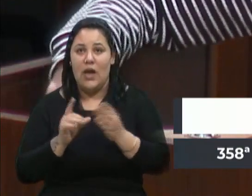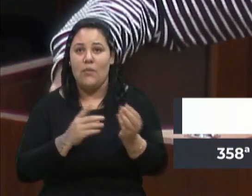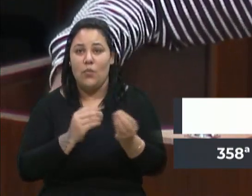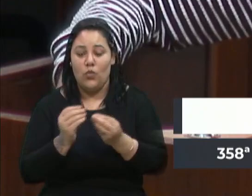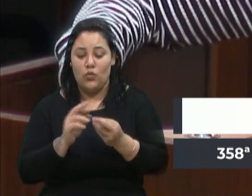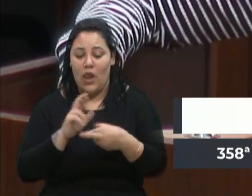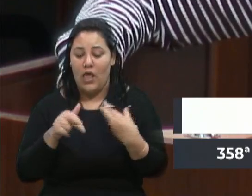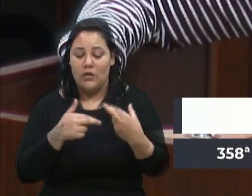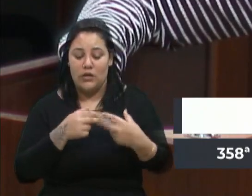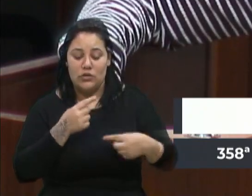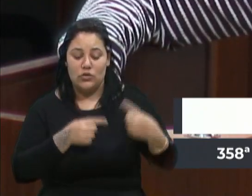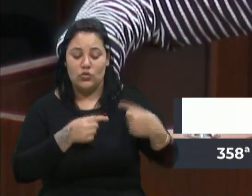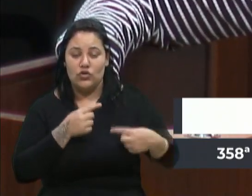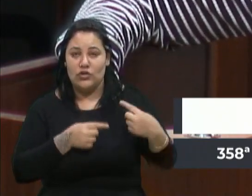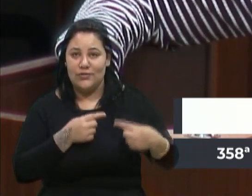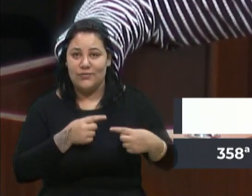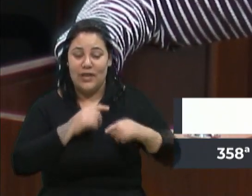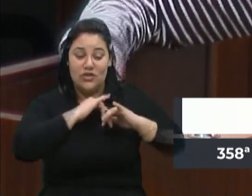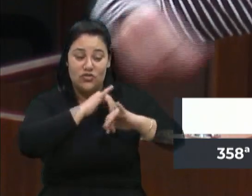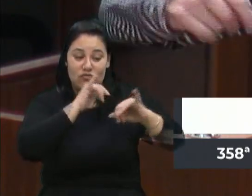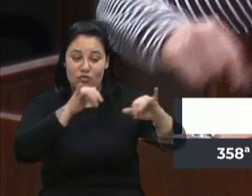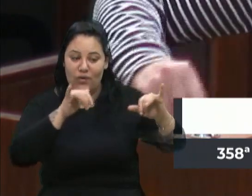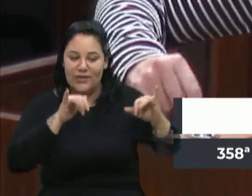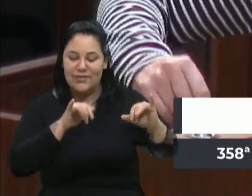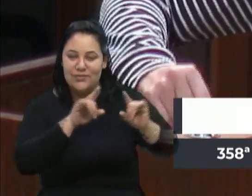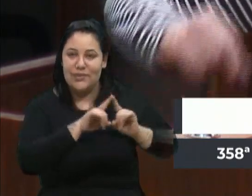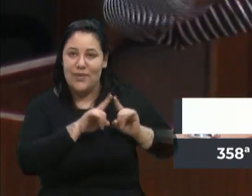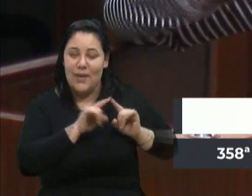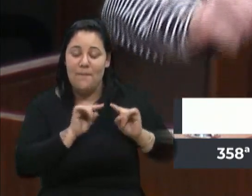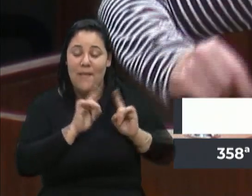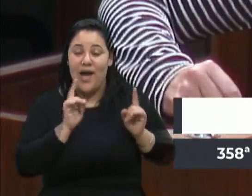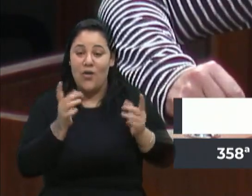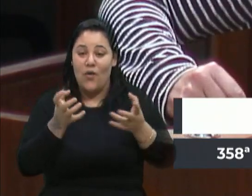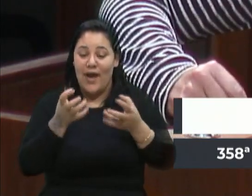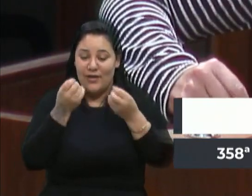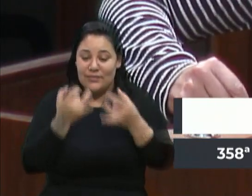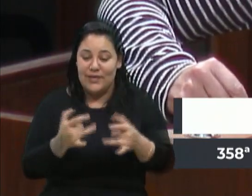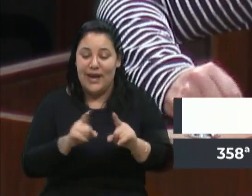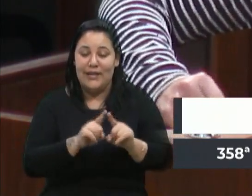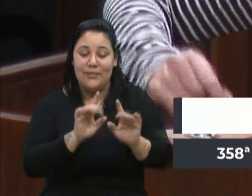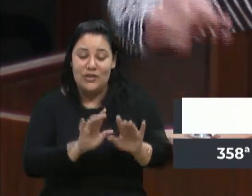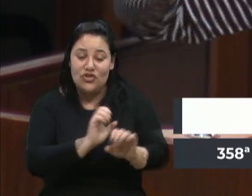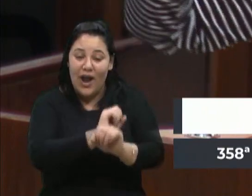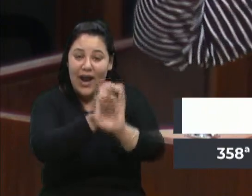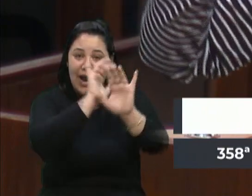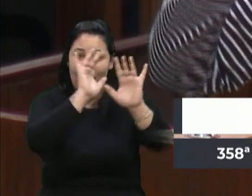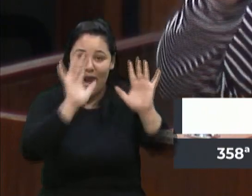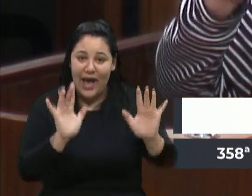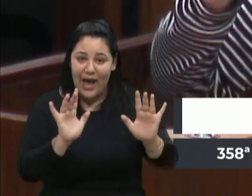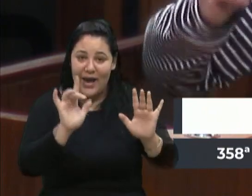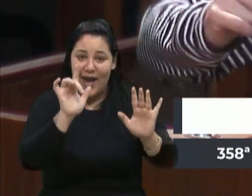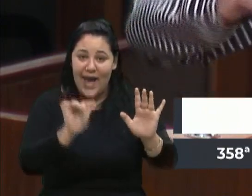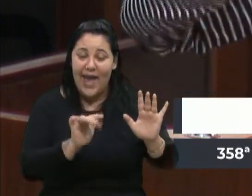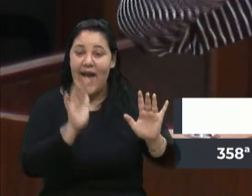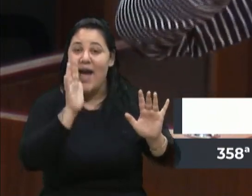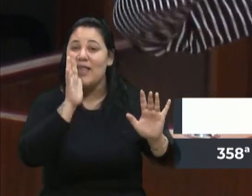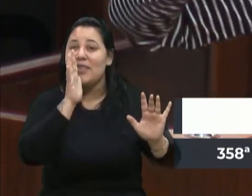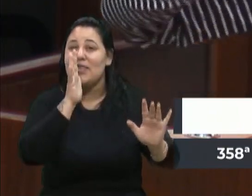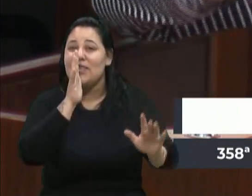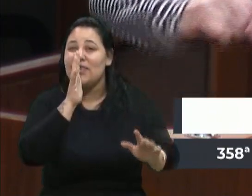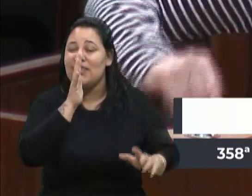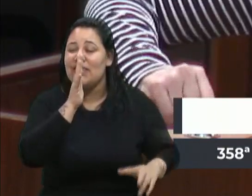vezes debatidos nessas campanhas. Mas o que eu quero colocar aqui é a demora